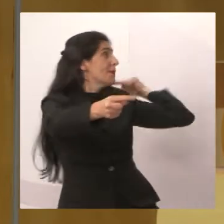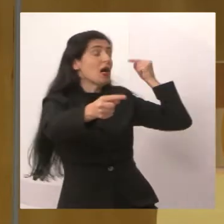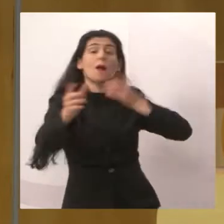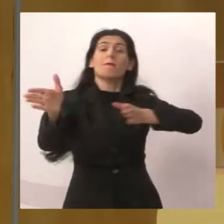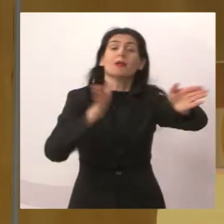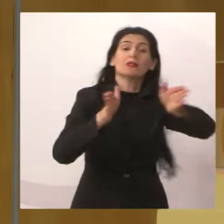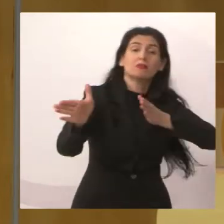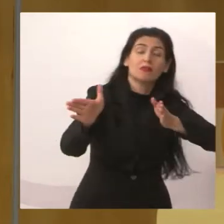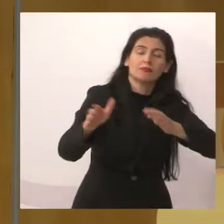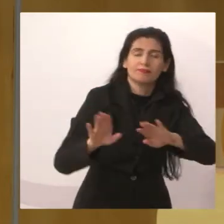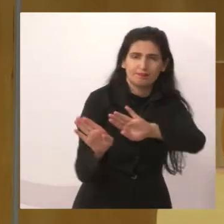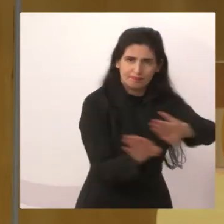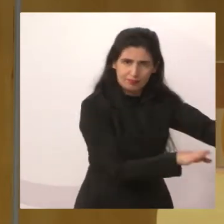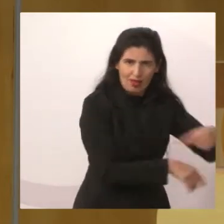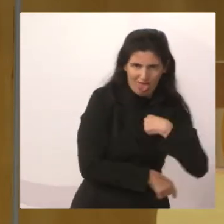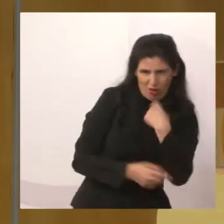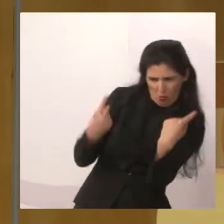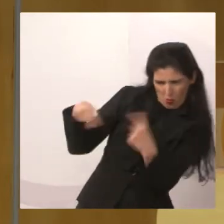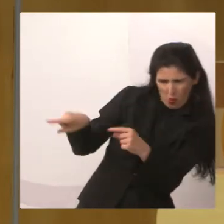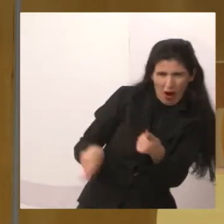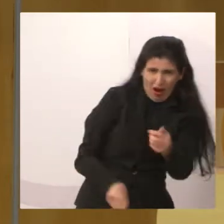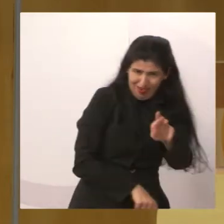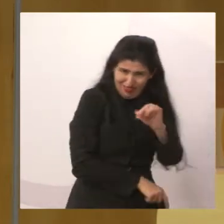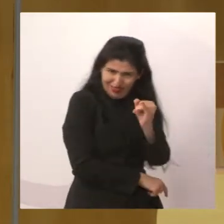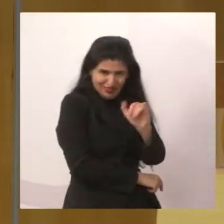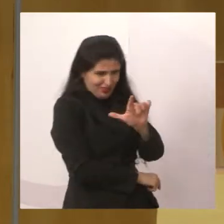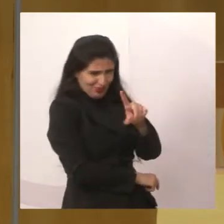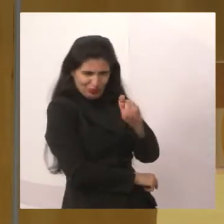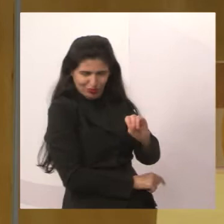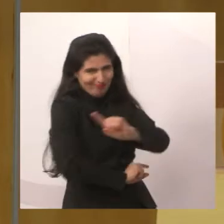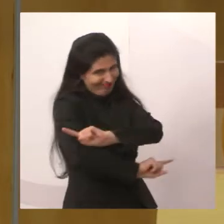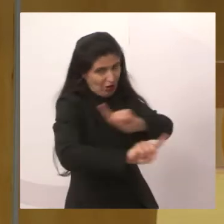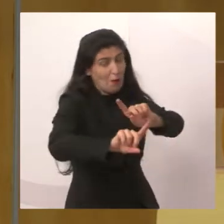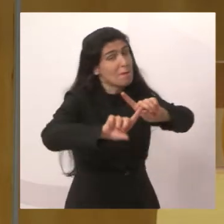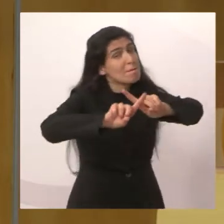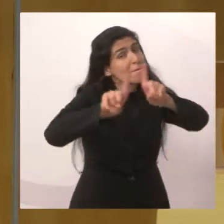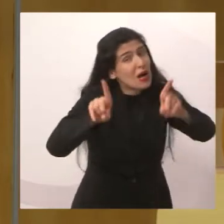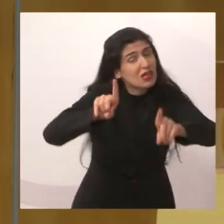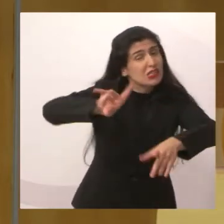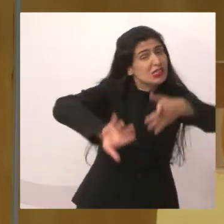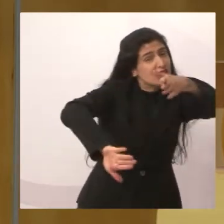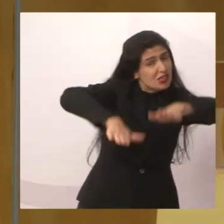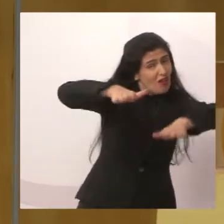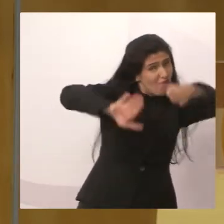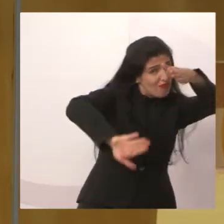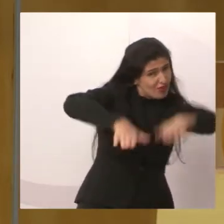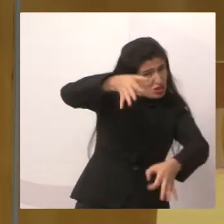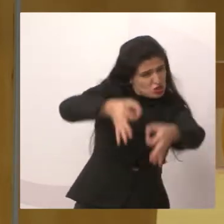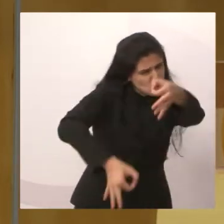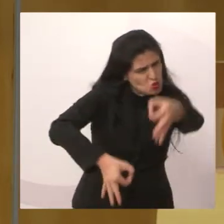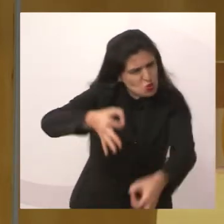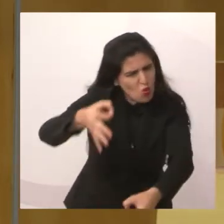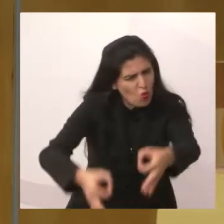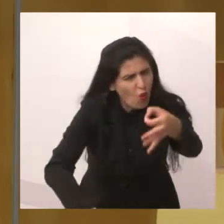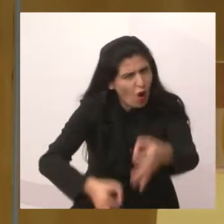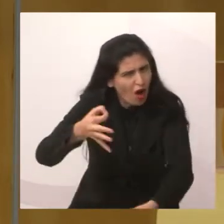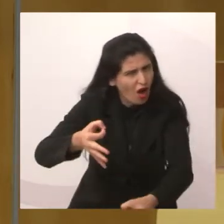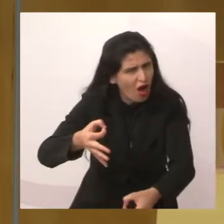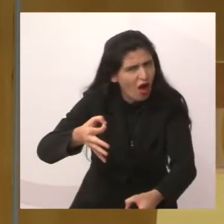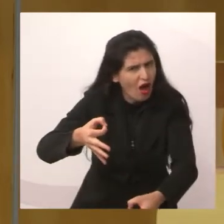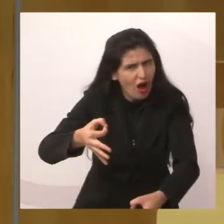dizer que talvez o julgamento que